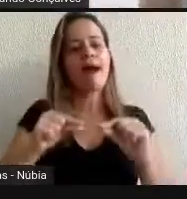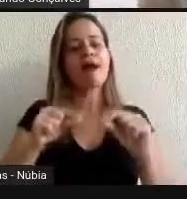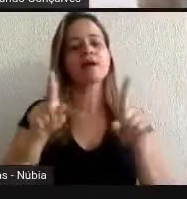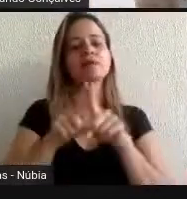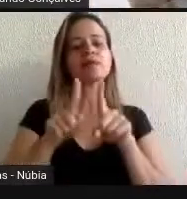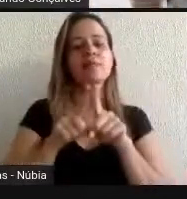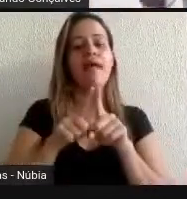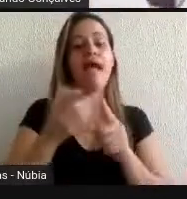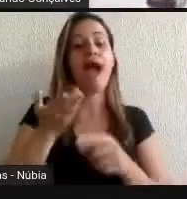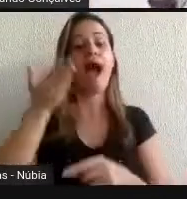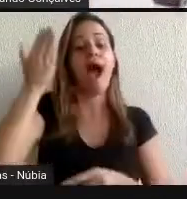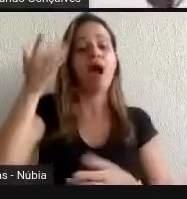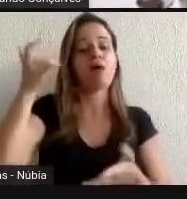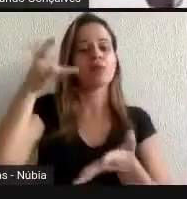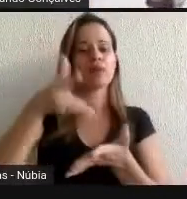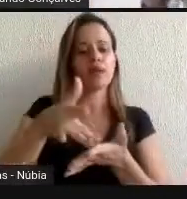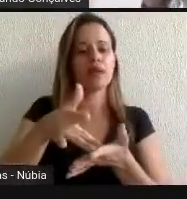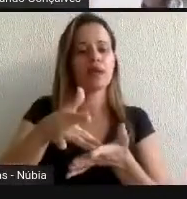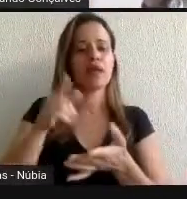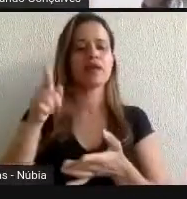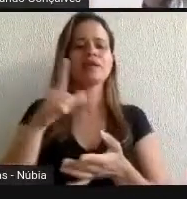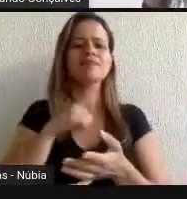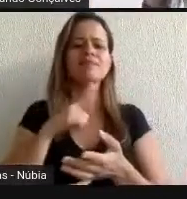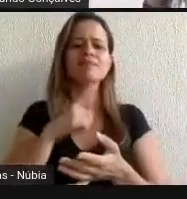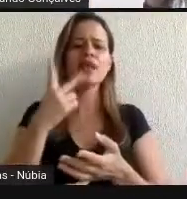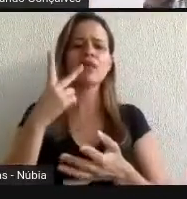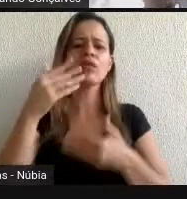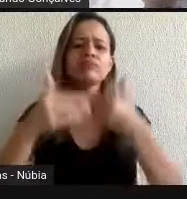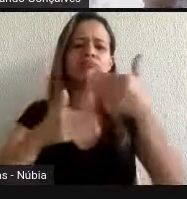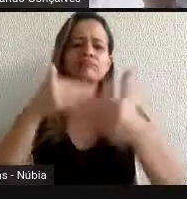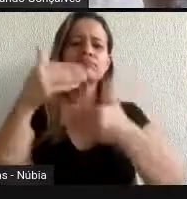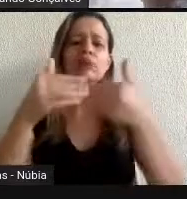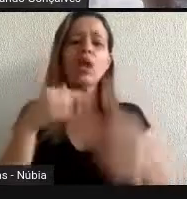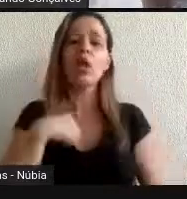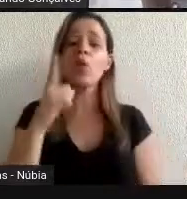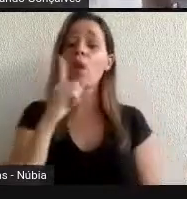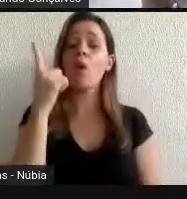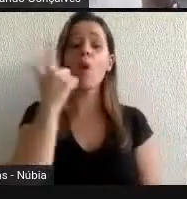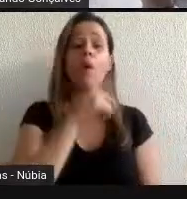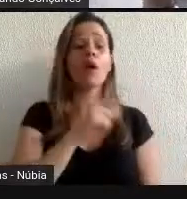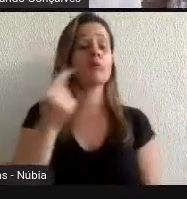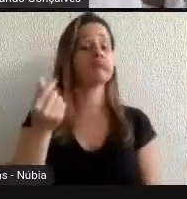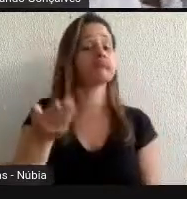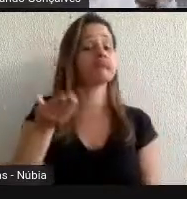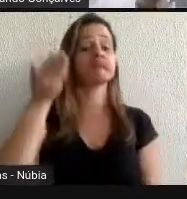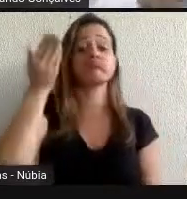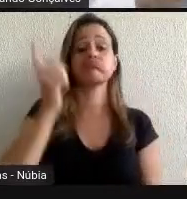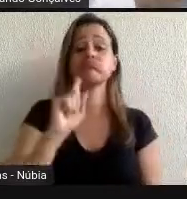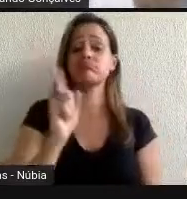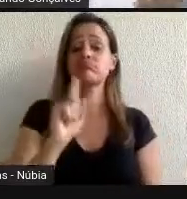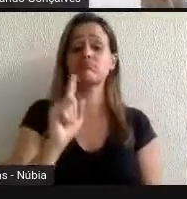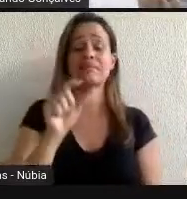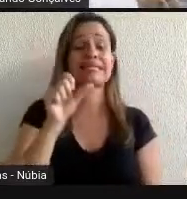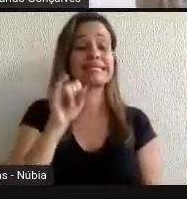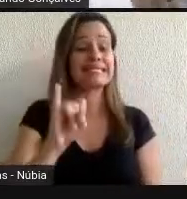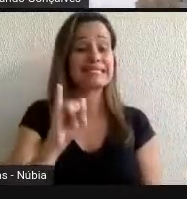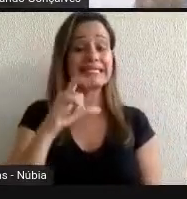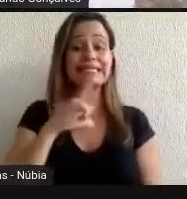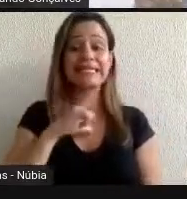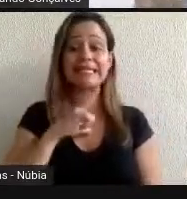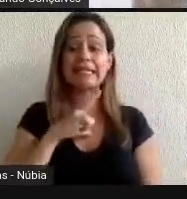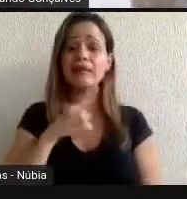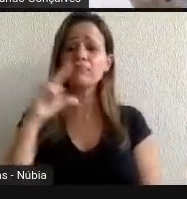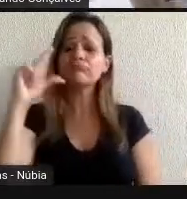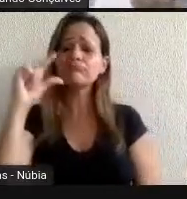alta liquidez. E dentro, pessoal, desses dois pilares, eu não consigo uma alta rentabilidade. Então, se o meu risco tem que ser pequeno, tem que